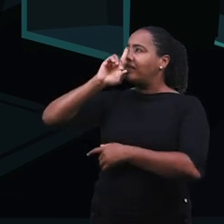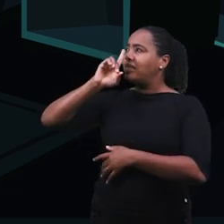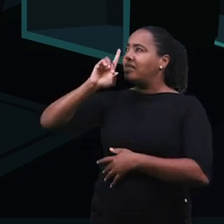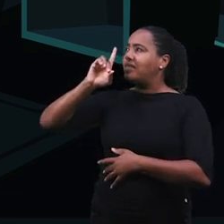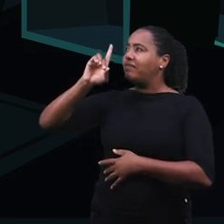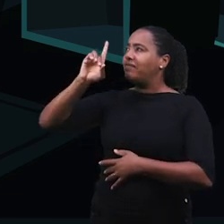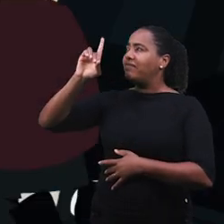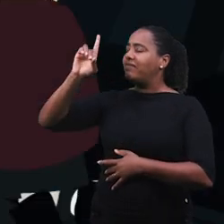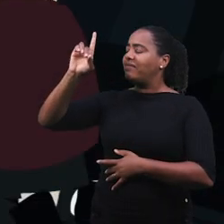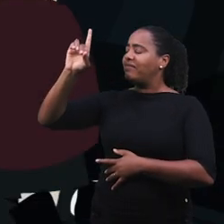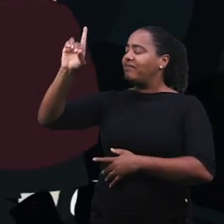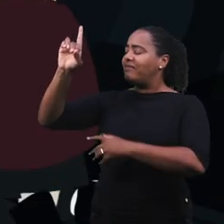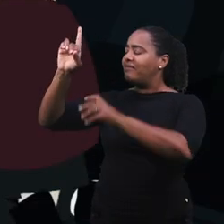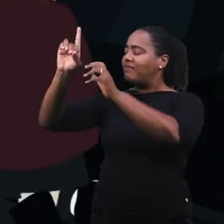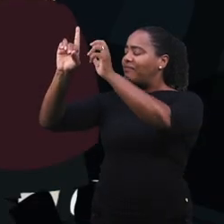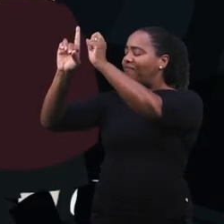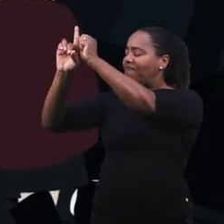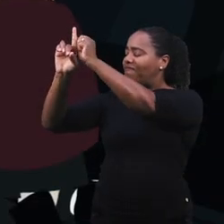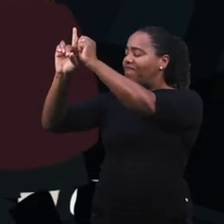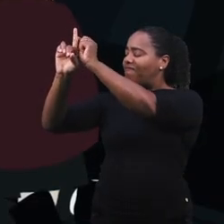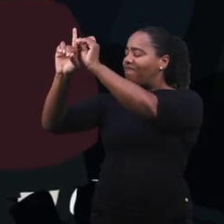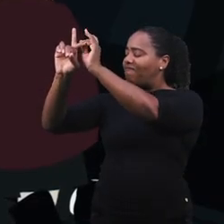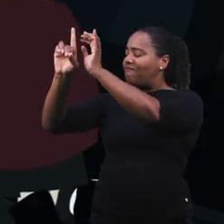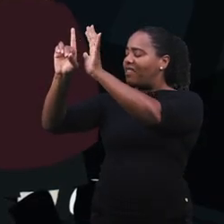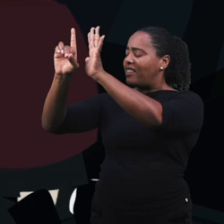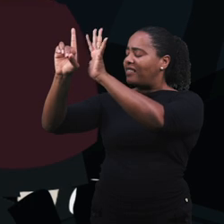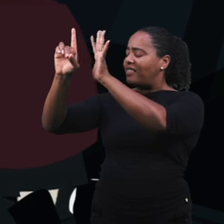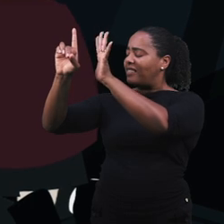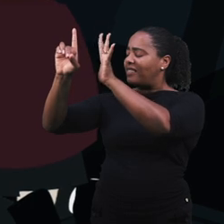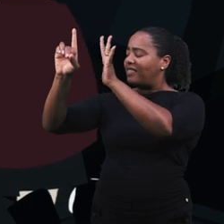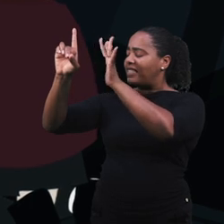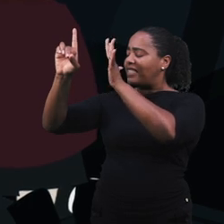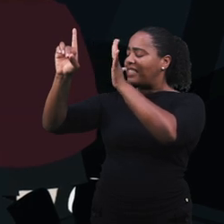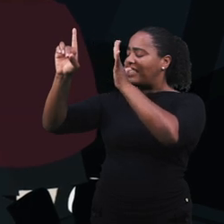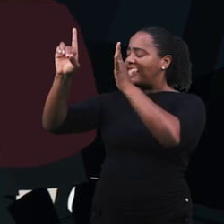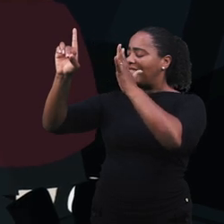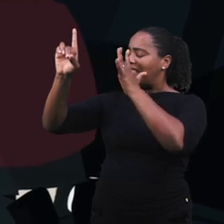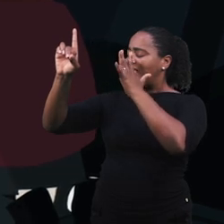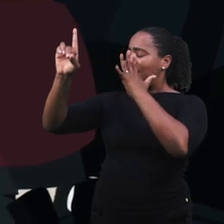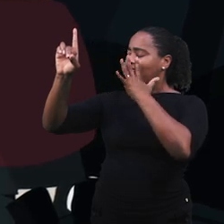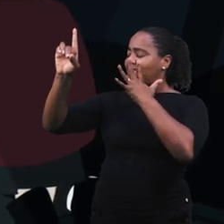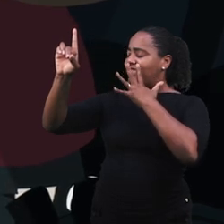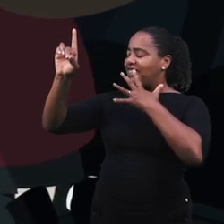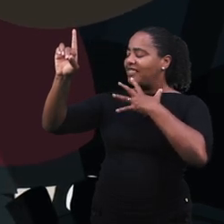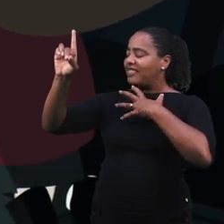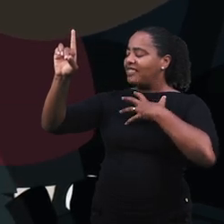Deus, a luz me envolve,